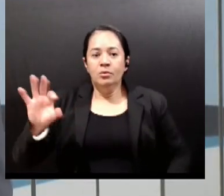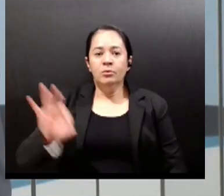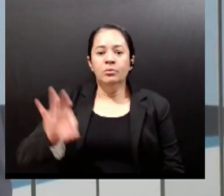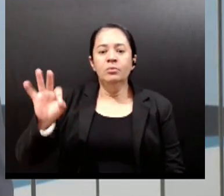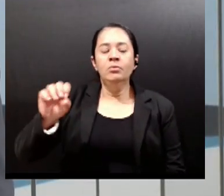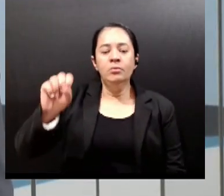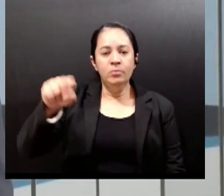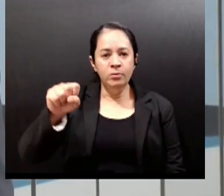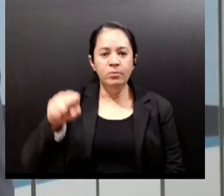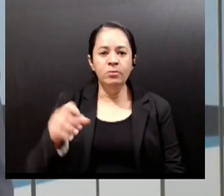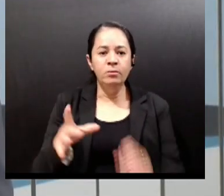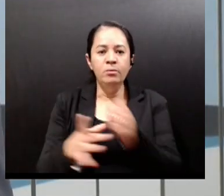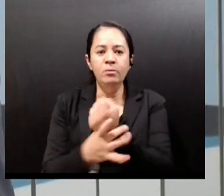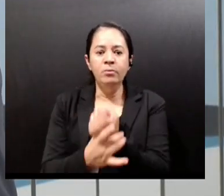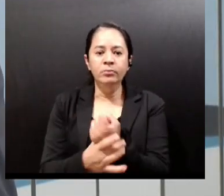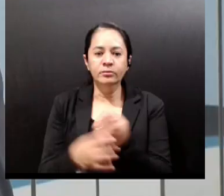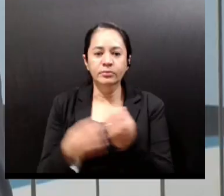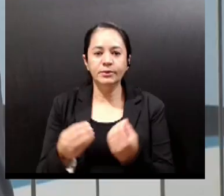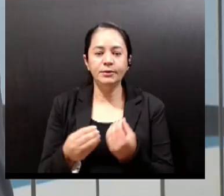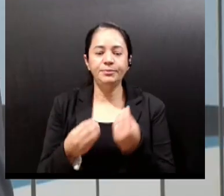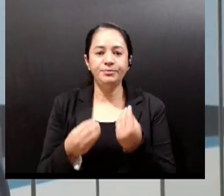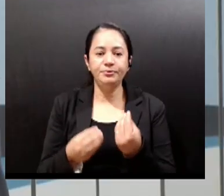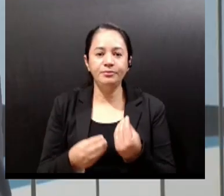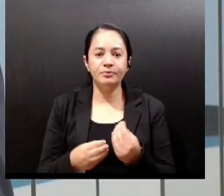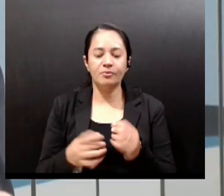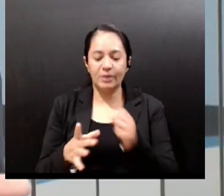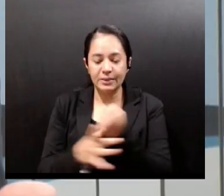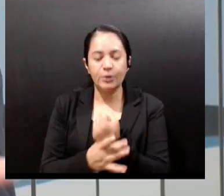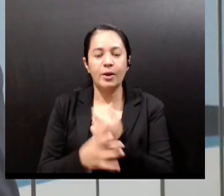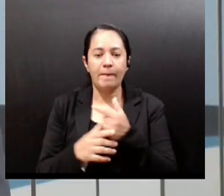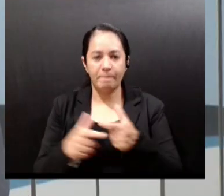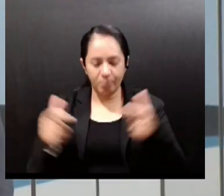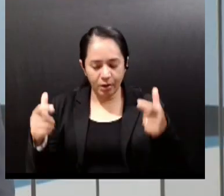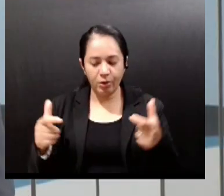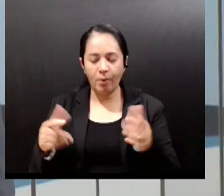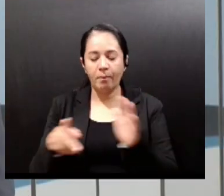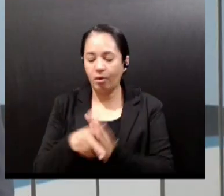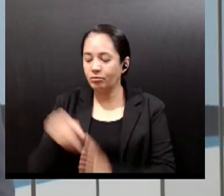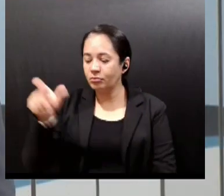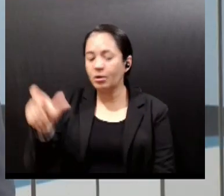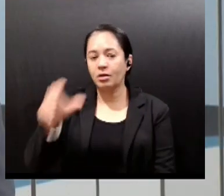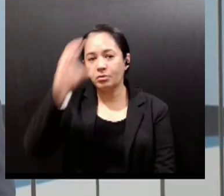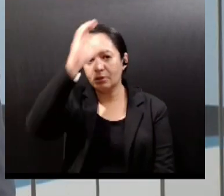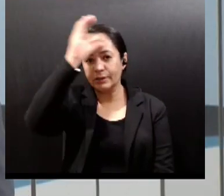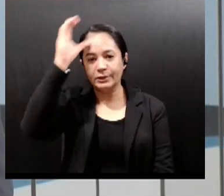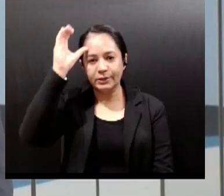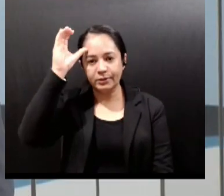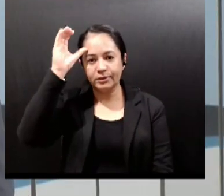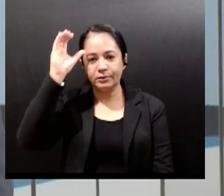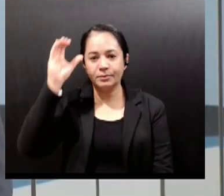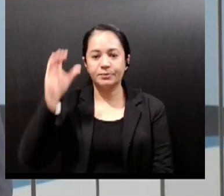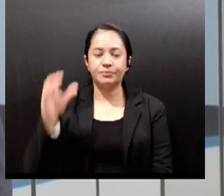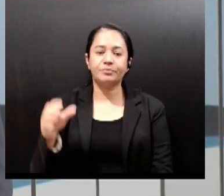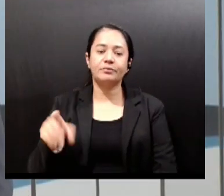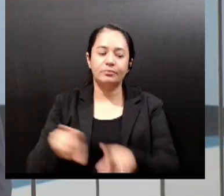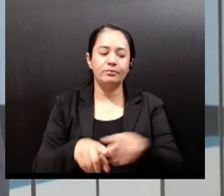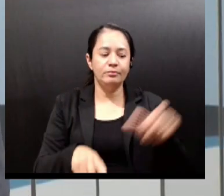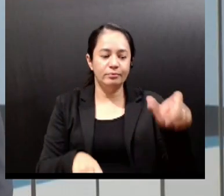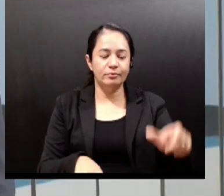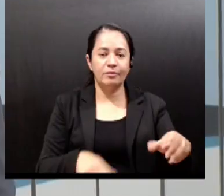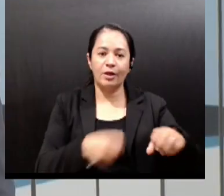que tenha, na verdade, essa segurança relacionada ao piloto e ao garupa, lembrando